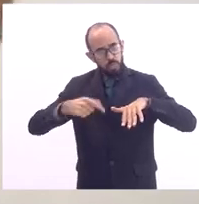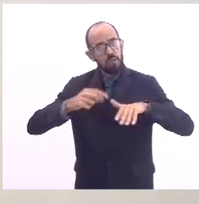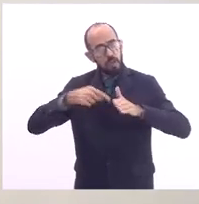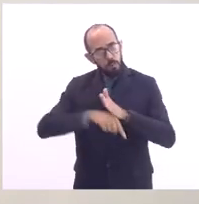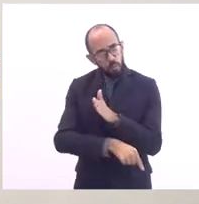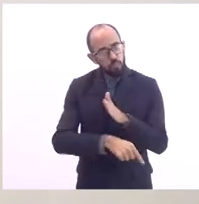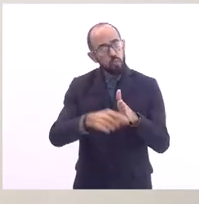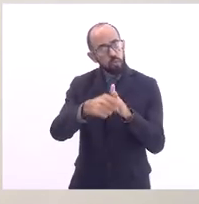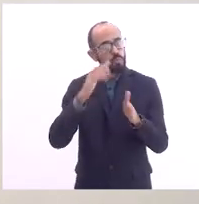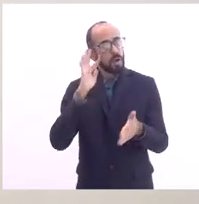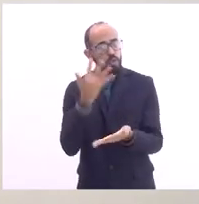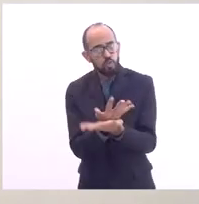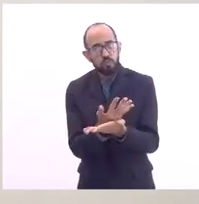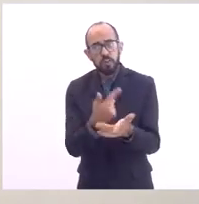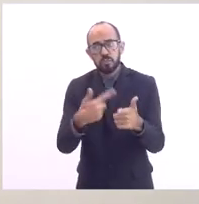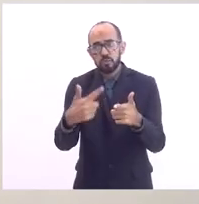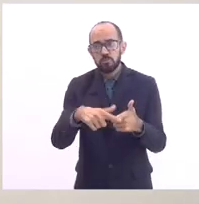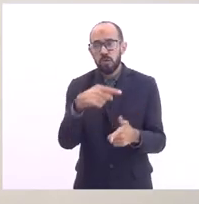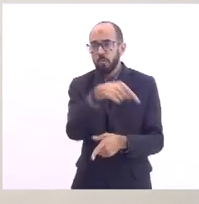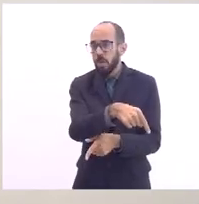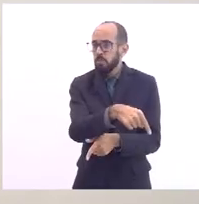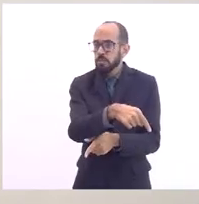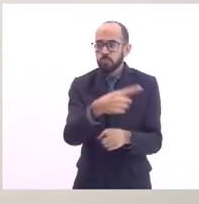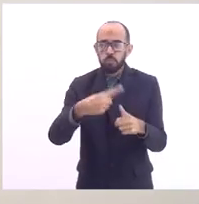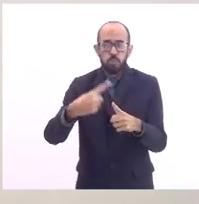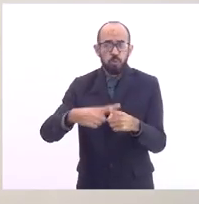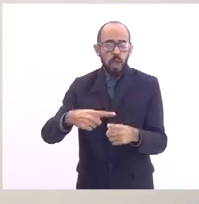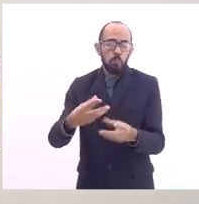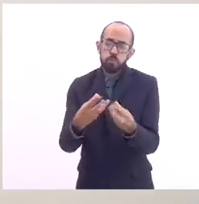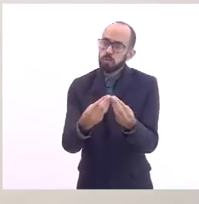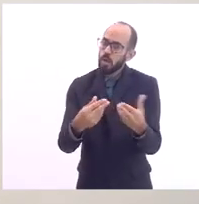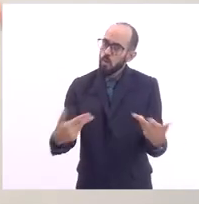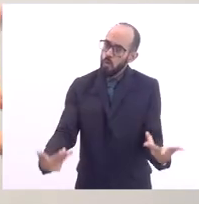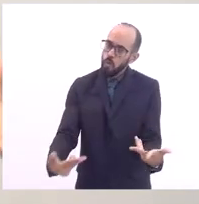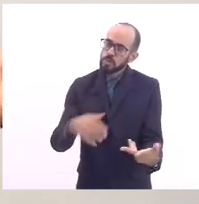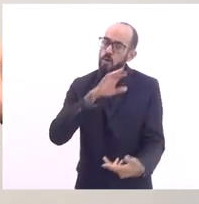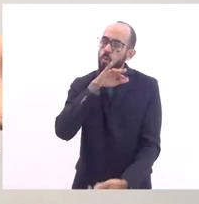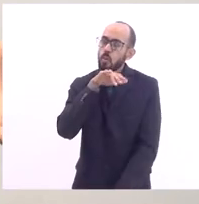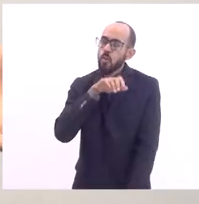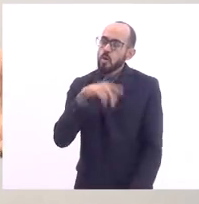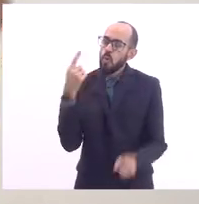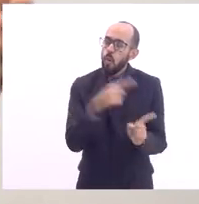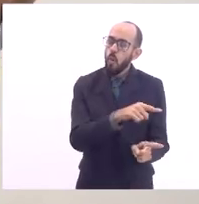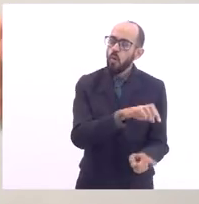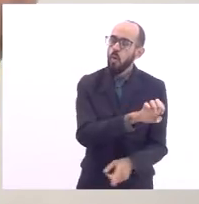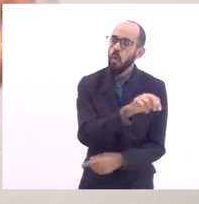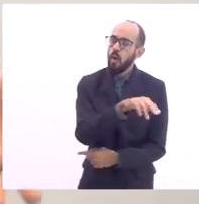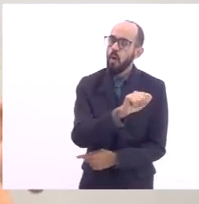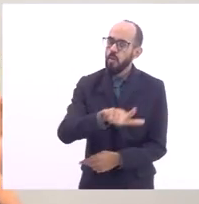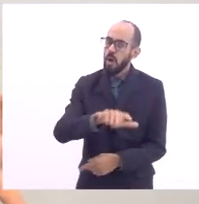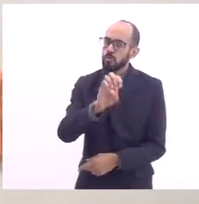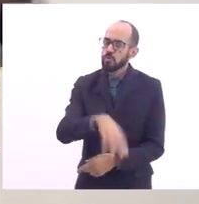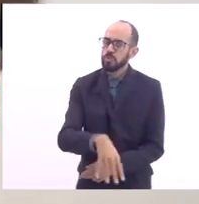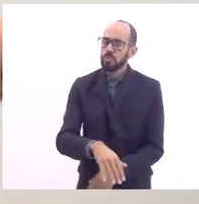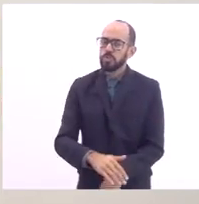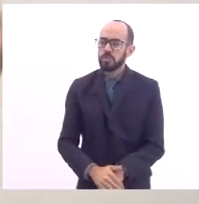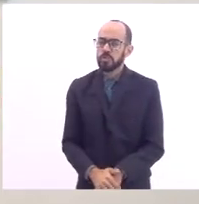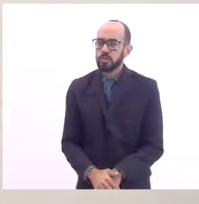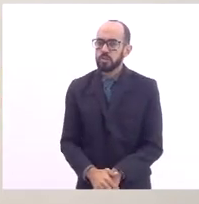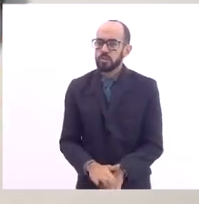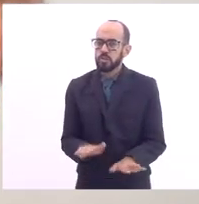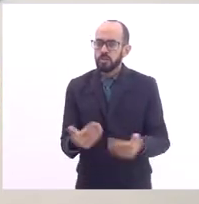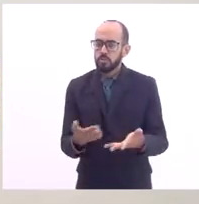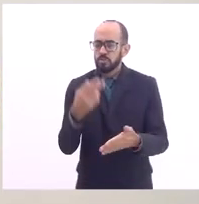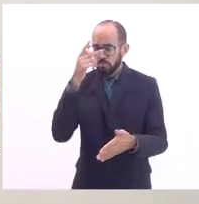desdobramento para resolver tudo isso, entendeu? Porque é muita coisa ruim contra a Enel, entendeu? É muita coisa ruim. Então, as pessoas